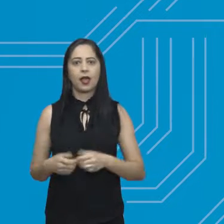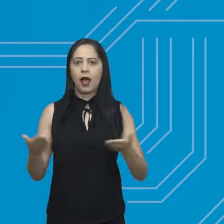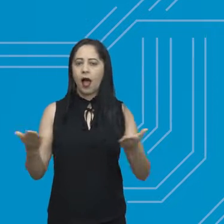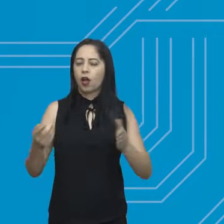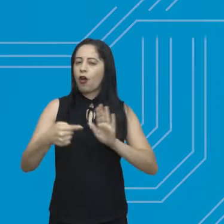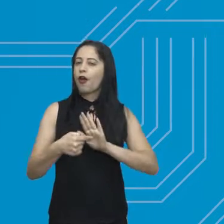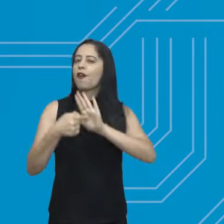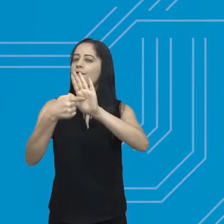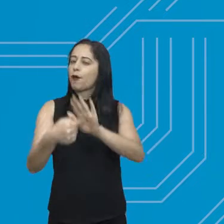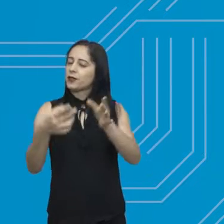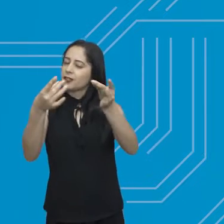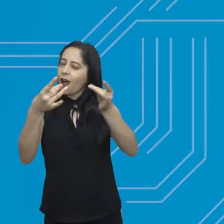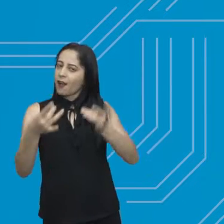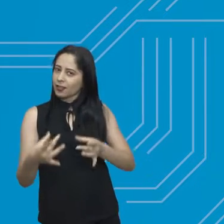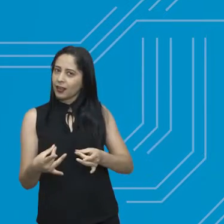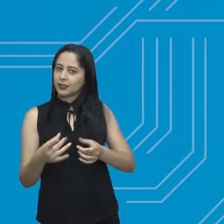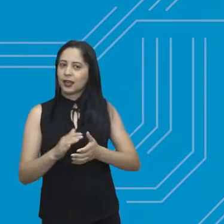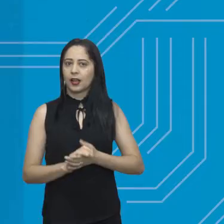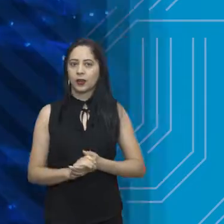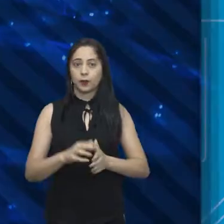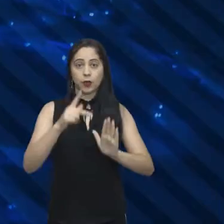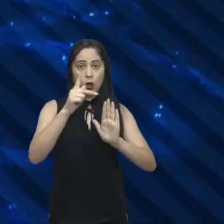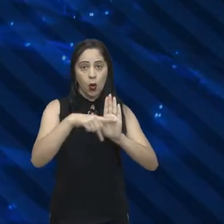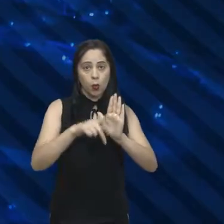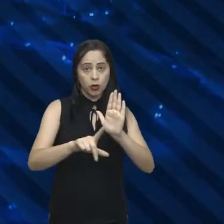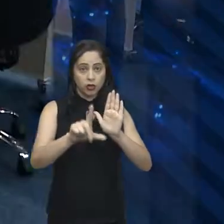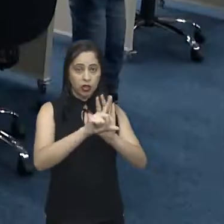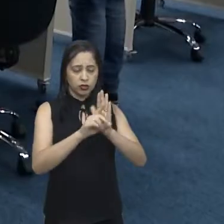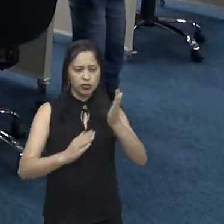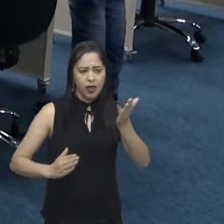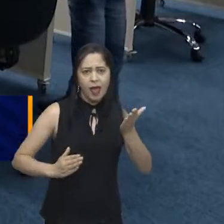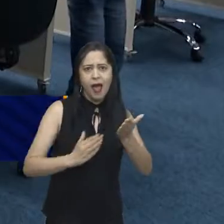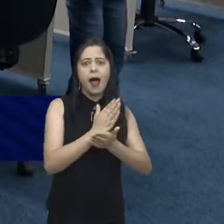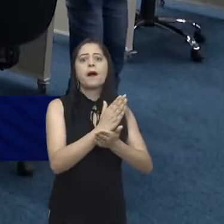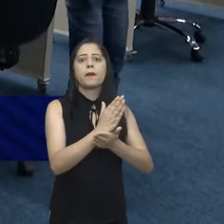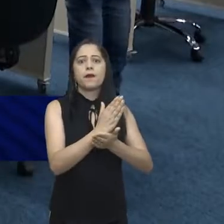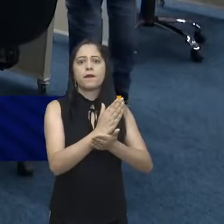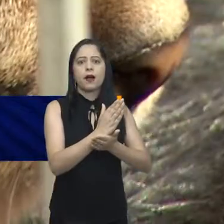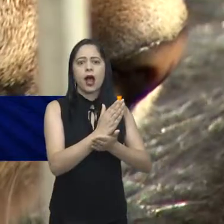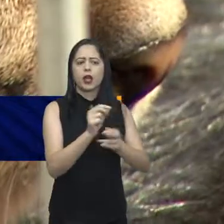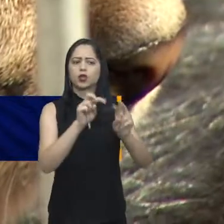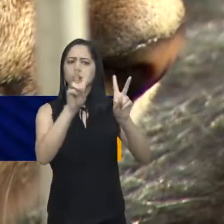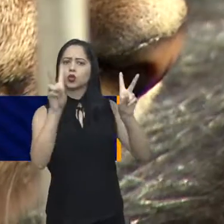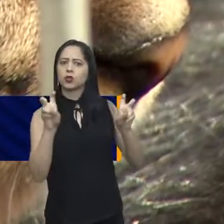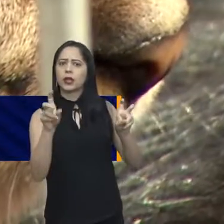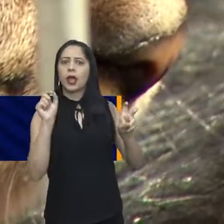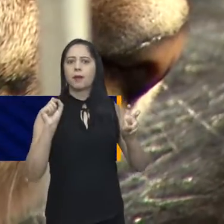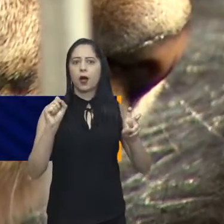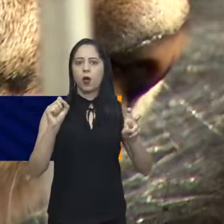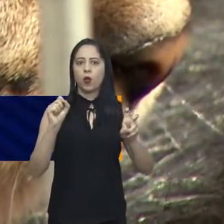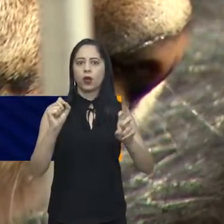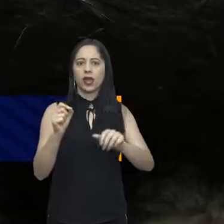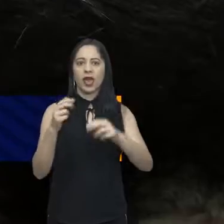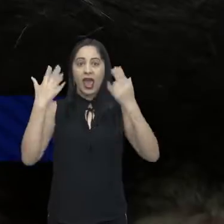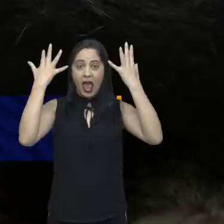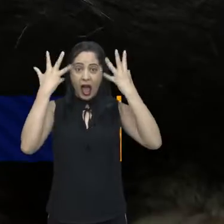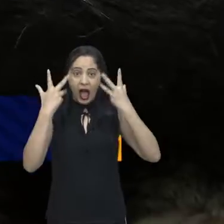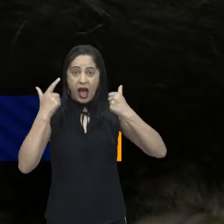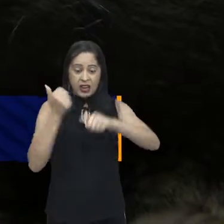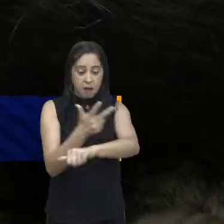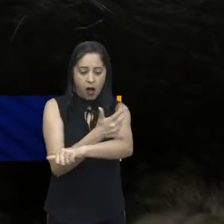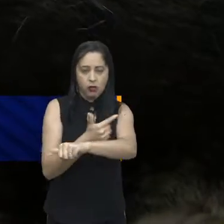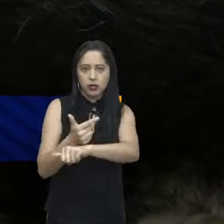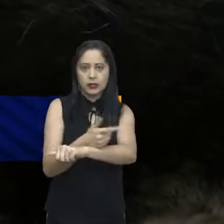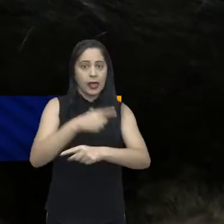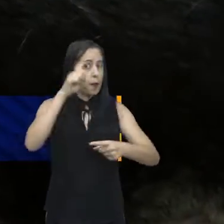cidade. Confira agora os destaques desta edição. Projeto aprovado pelos vereadores proíbe a aplicação de tatuagens e piercings